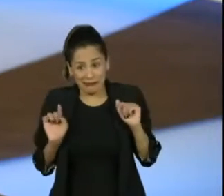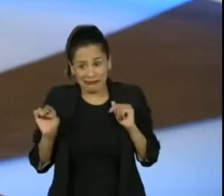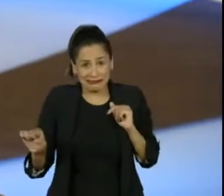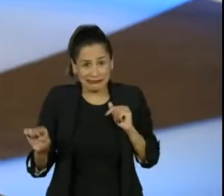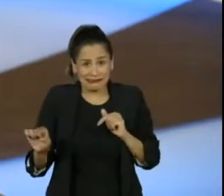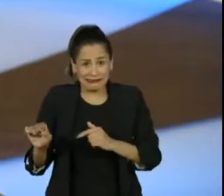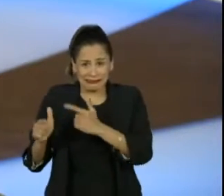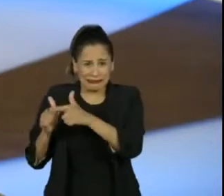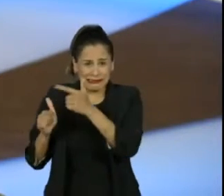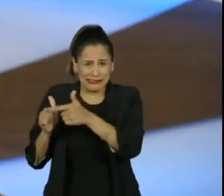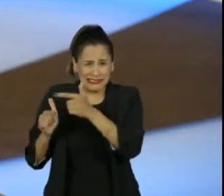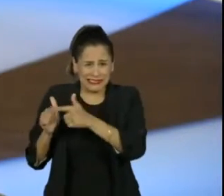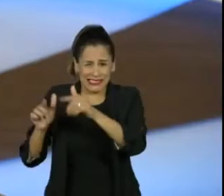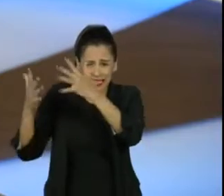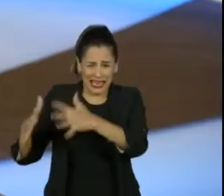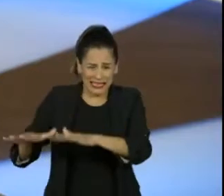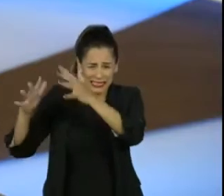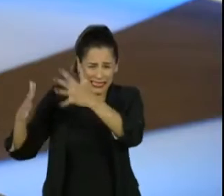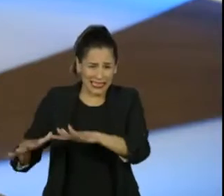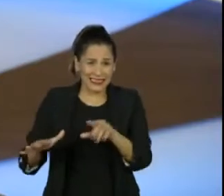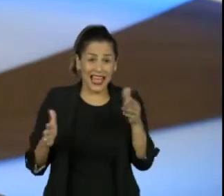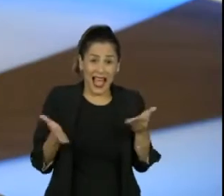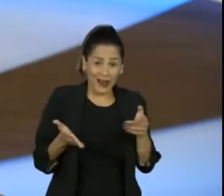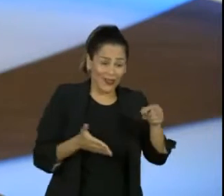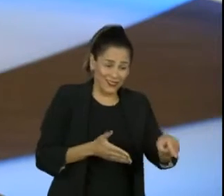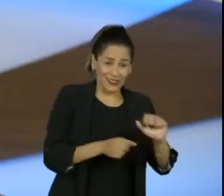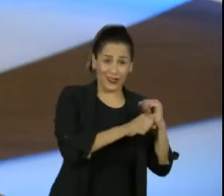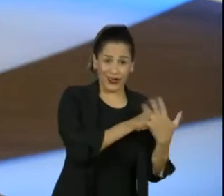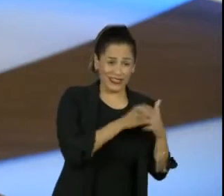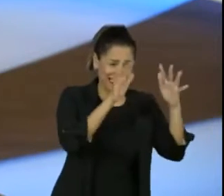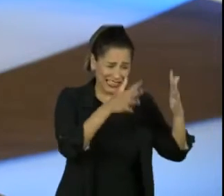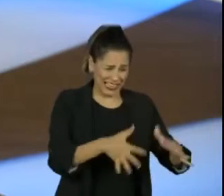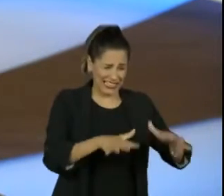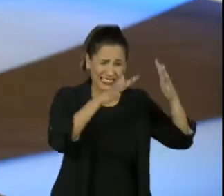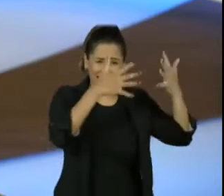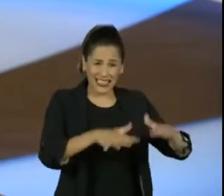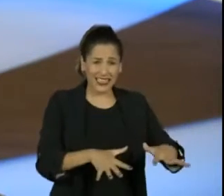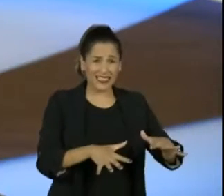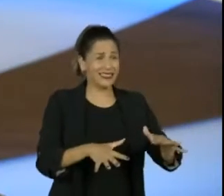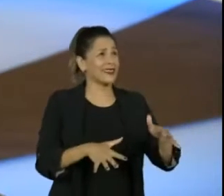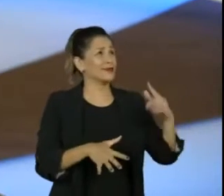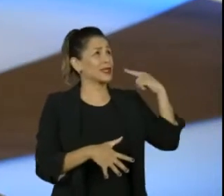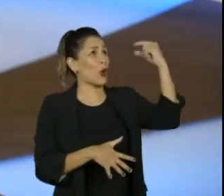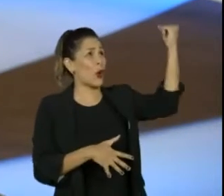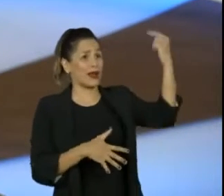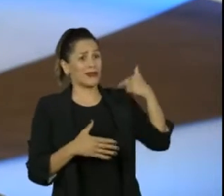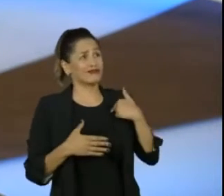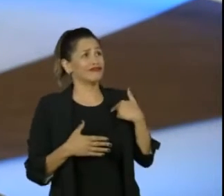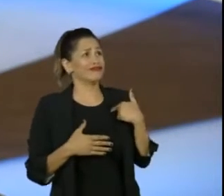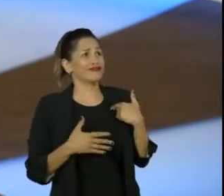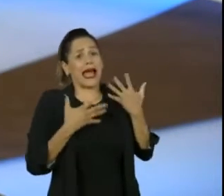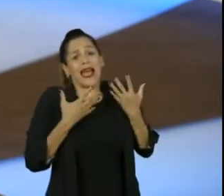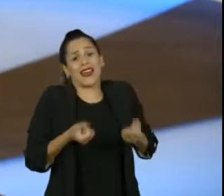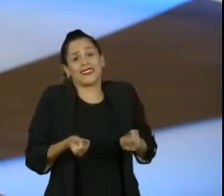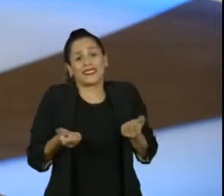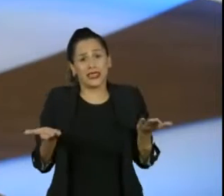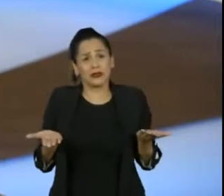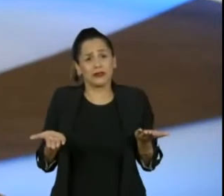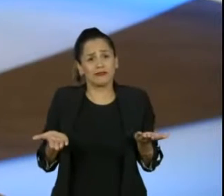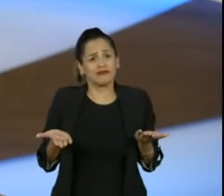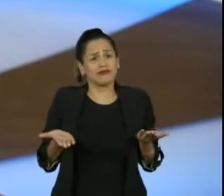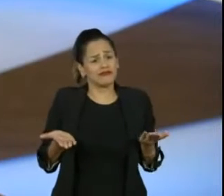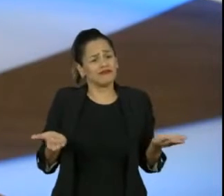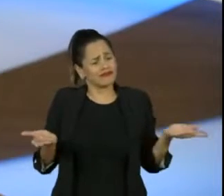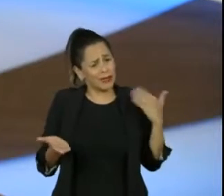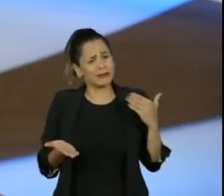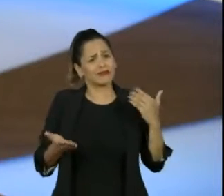porradas, eu tenho que bater no peito e levar em frente. Eu acho que até agora nada na minha vida deu errado. Um